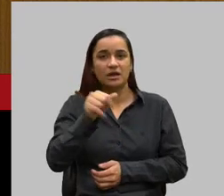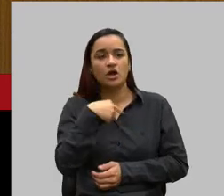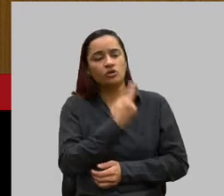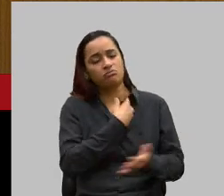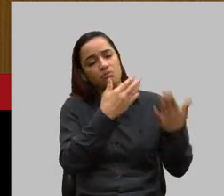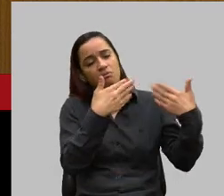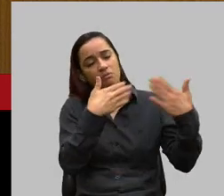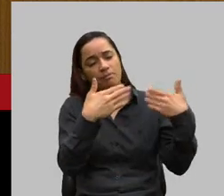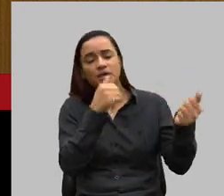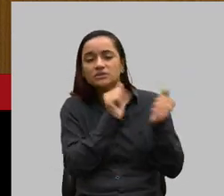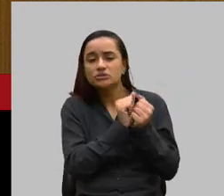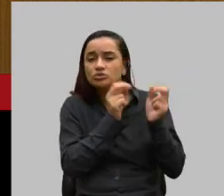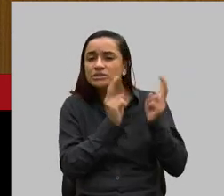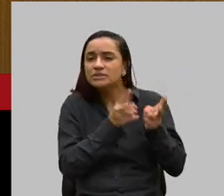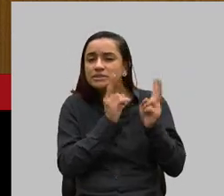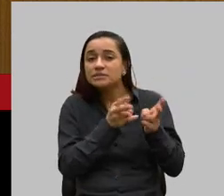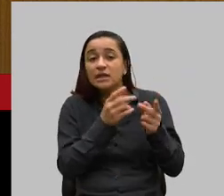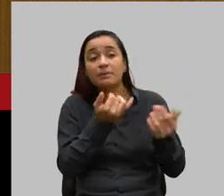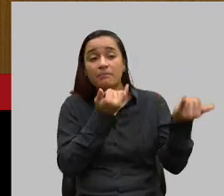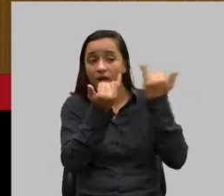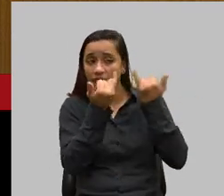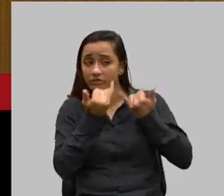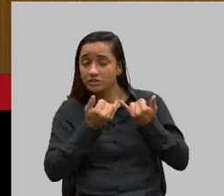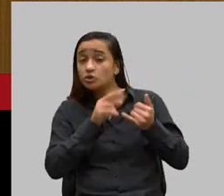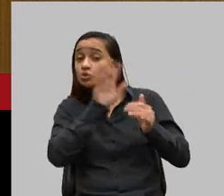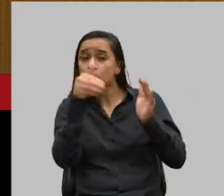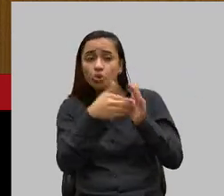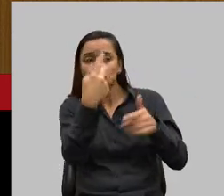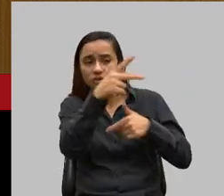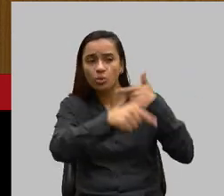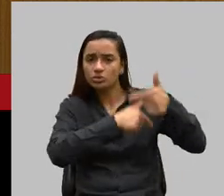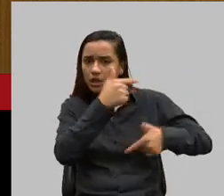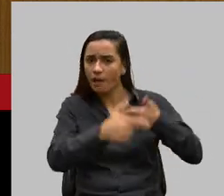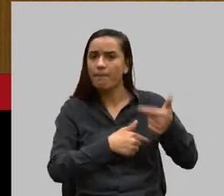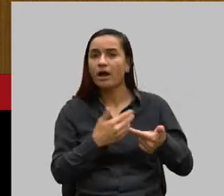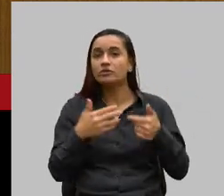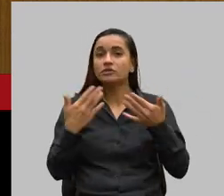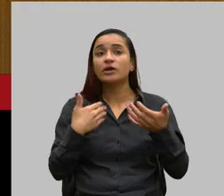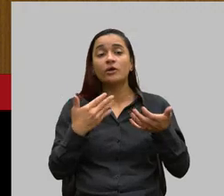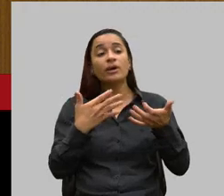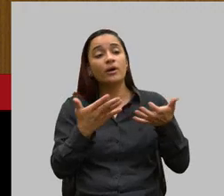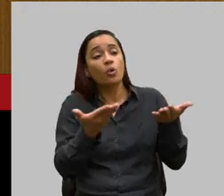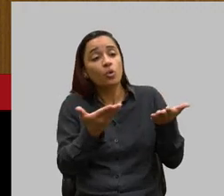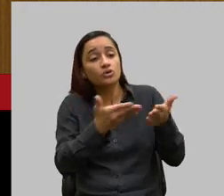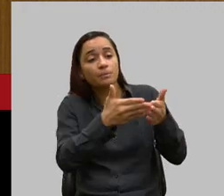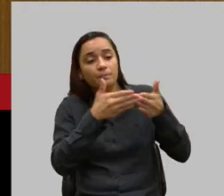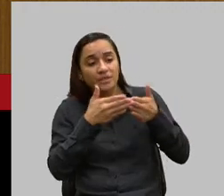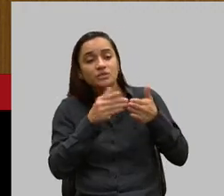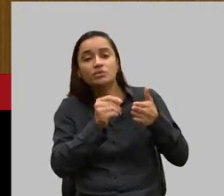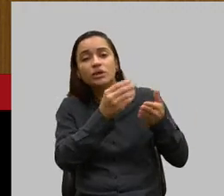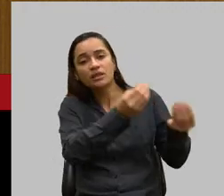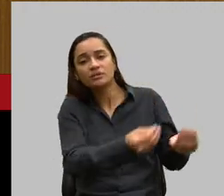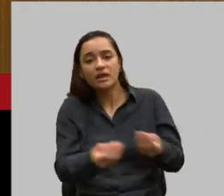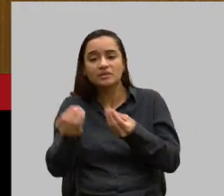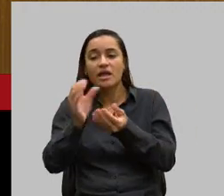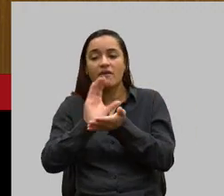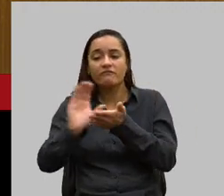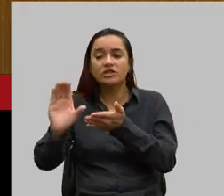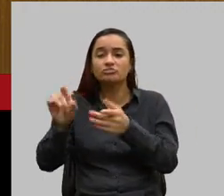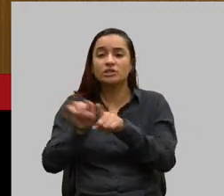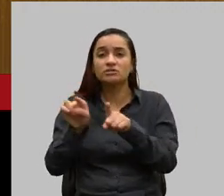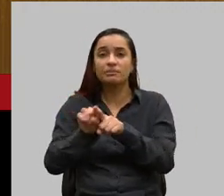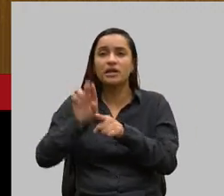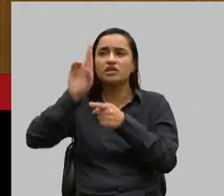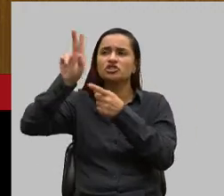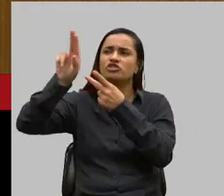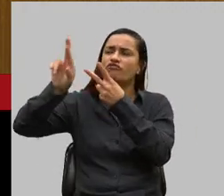conhecendo e ele tem me informado todo o trabalho que vocês TM falado o que eu gostaria de pedir você é isso trazer também investimentos para diversas regiões do